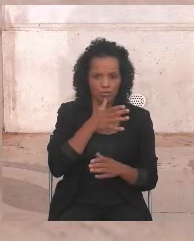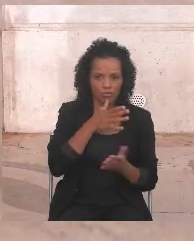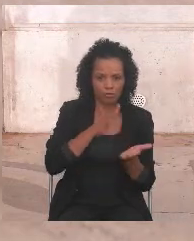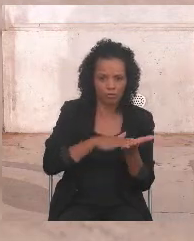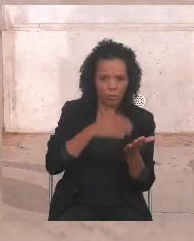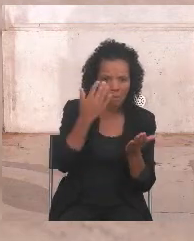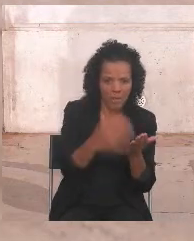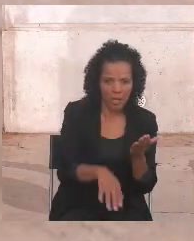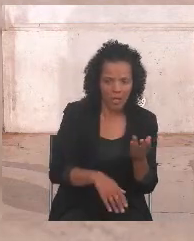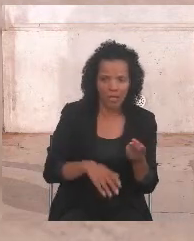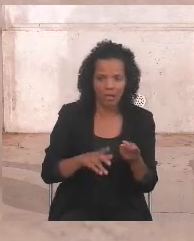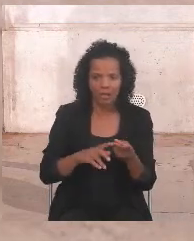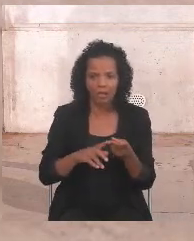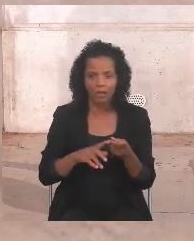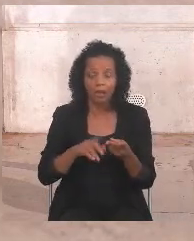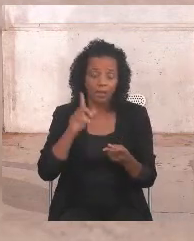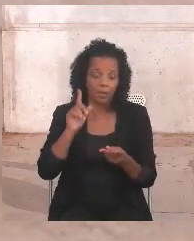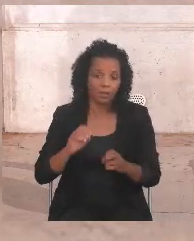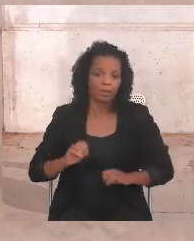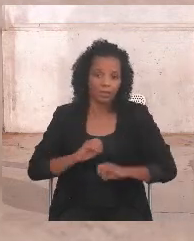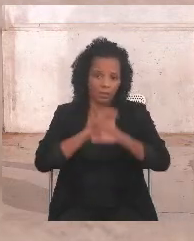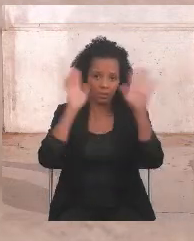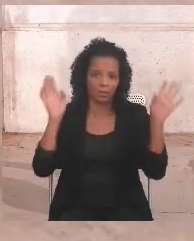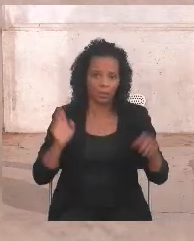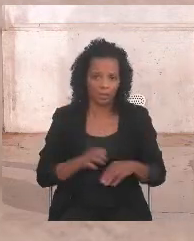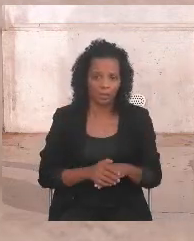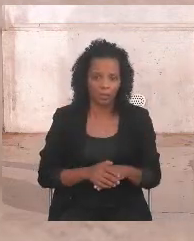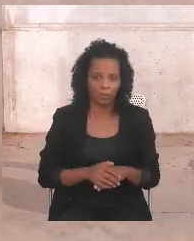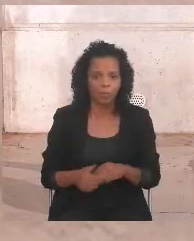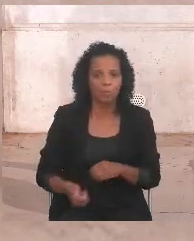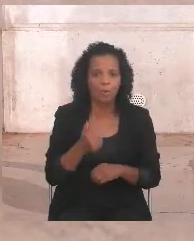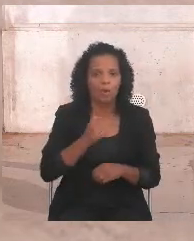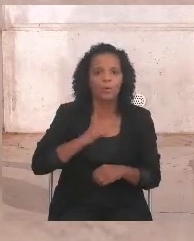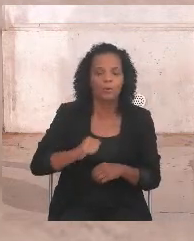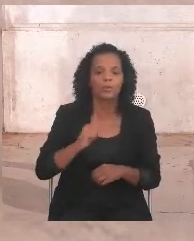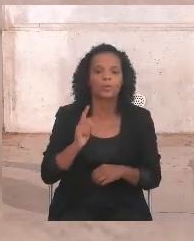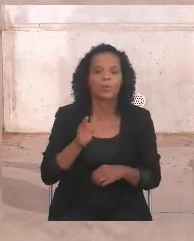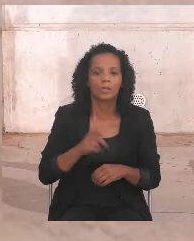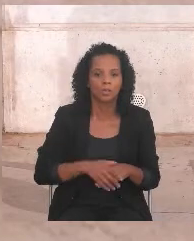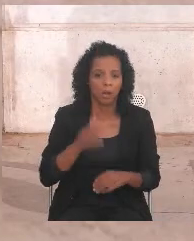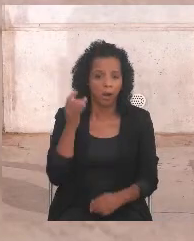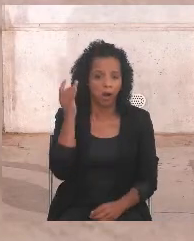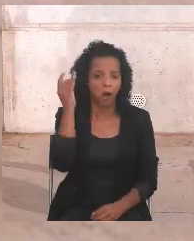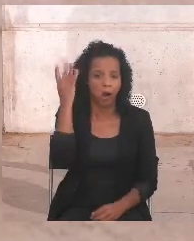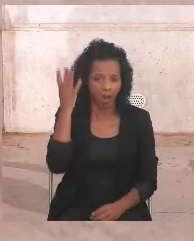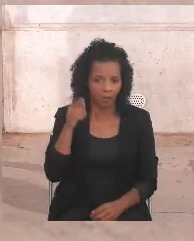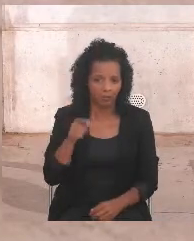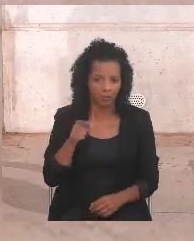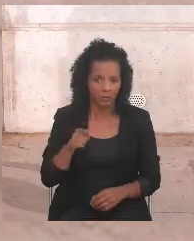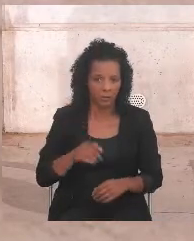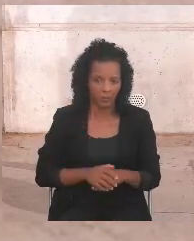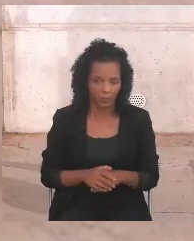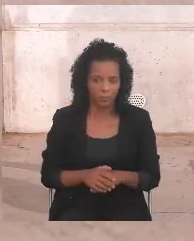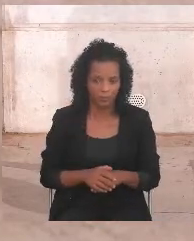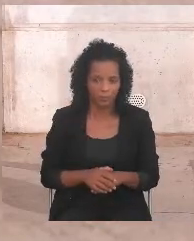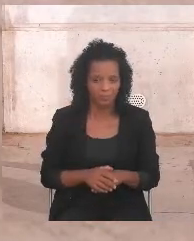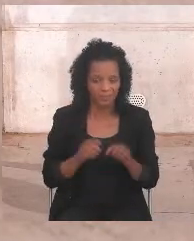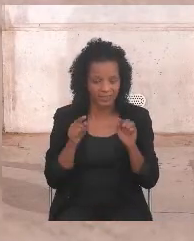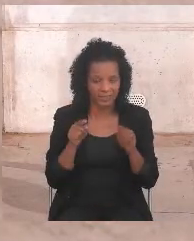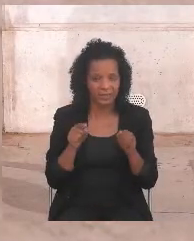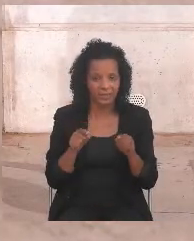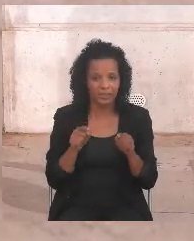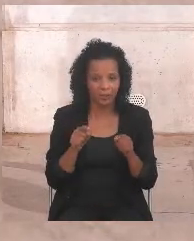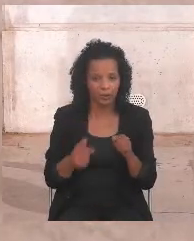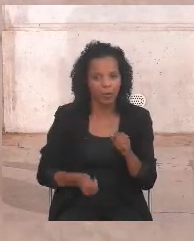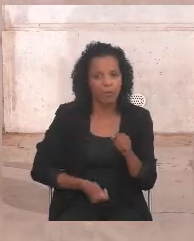justificadas. E, evidentemente, os melhores remédios contra a corrupção. É esse